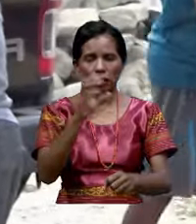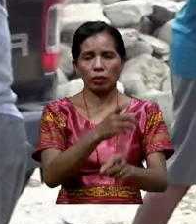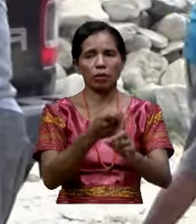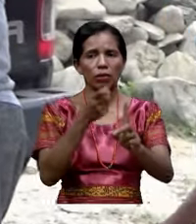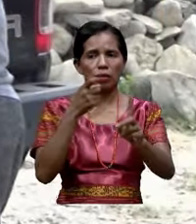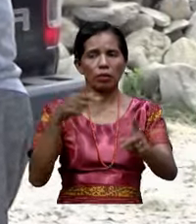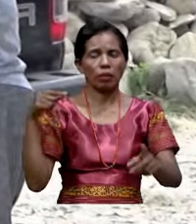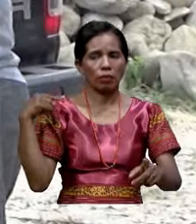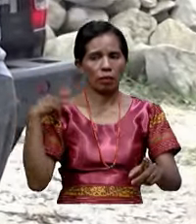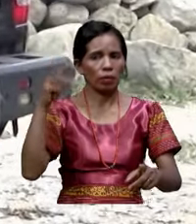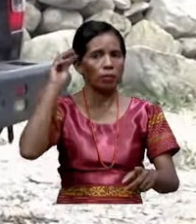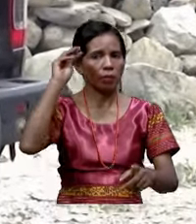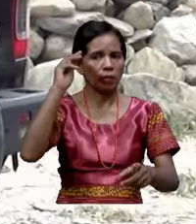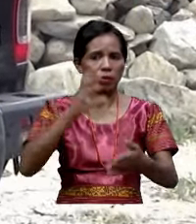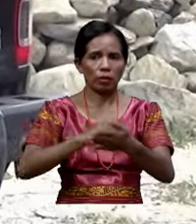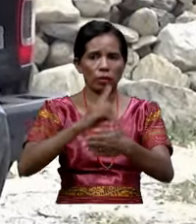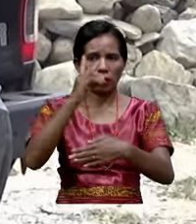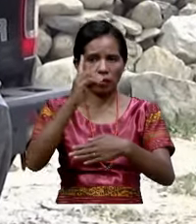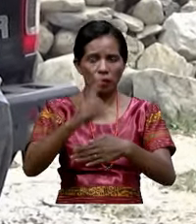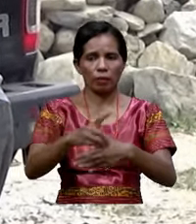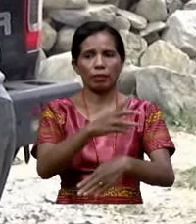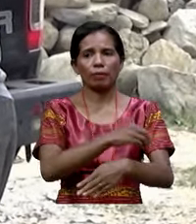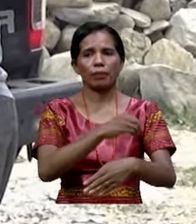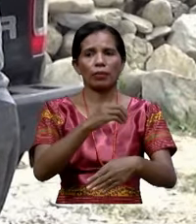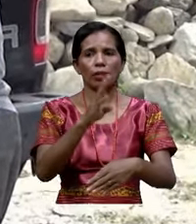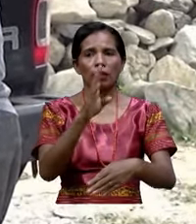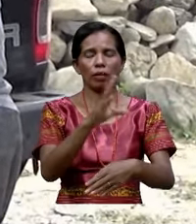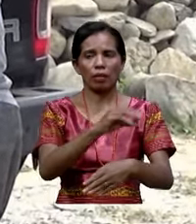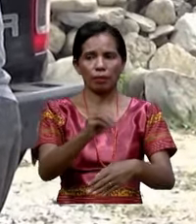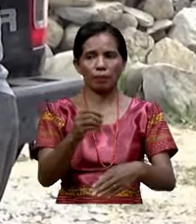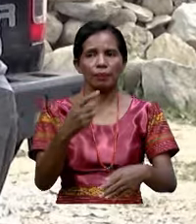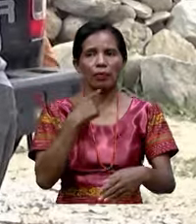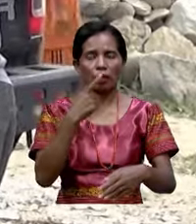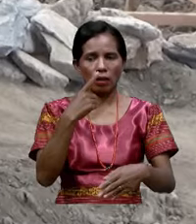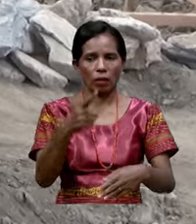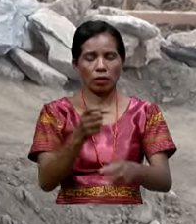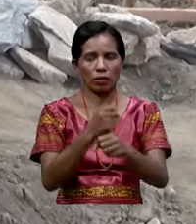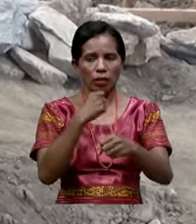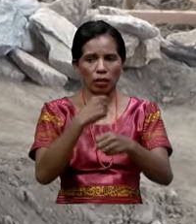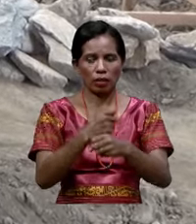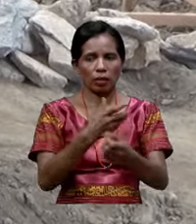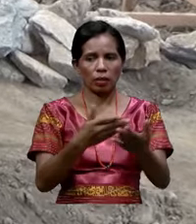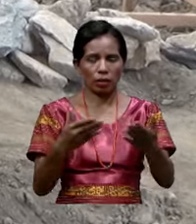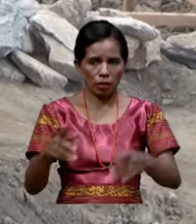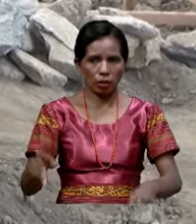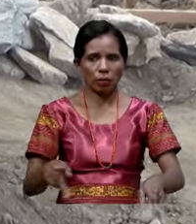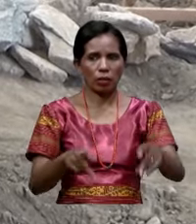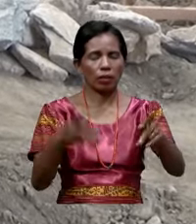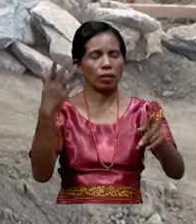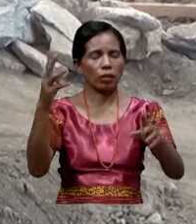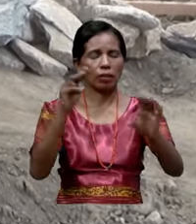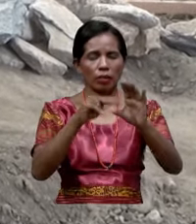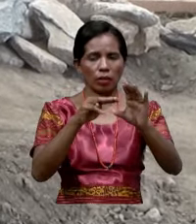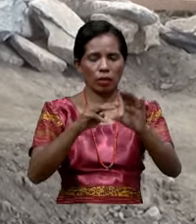husi gabinete Ministério do Desenvolvimento Rural no habitação comunitária atu constrói facilidade pública e a mercado